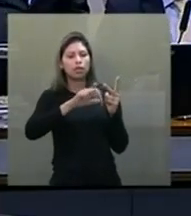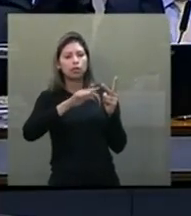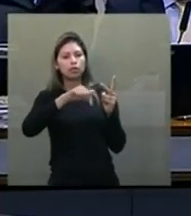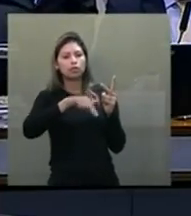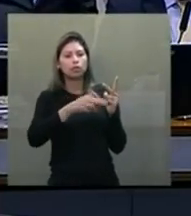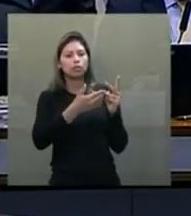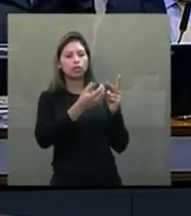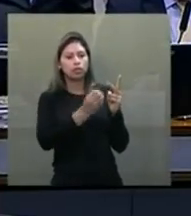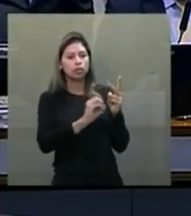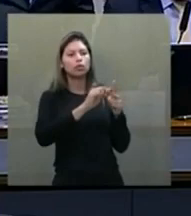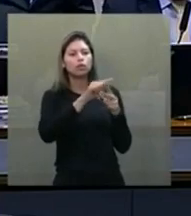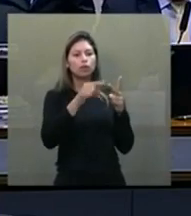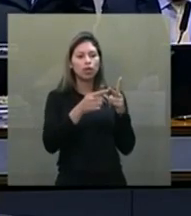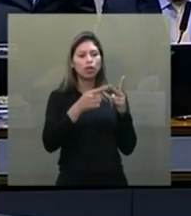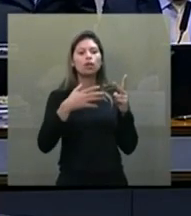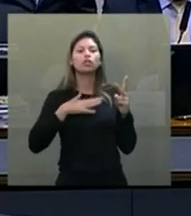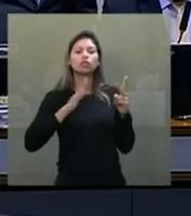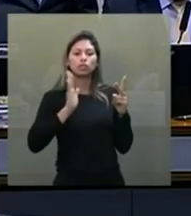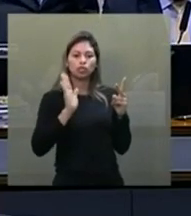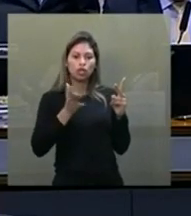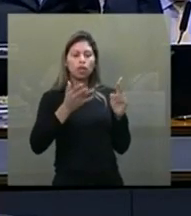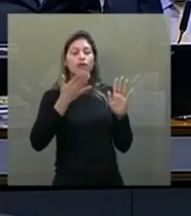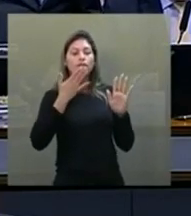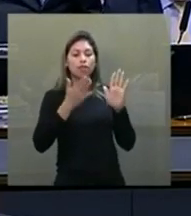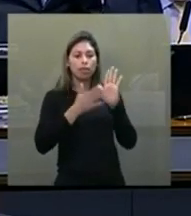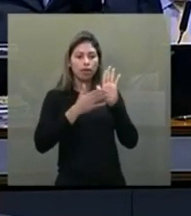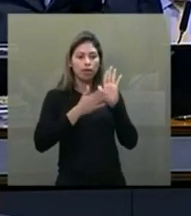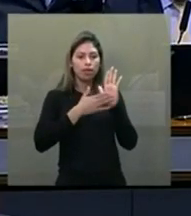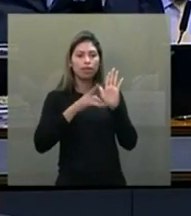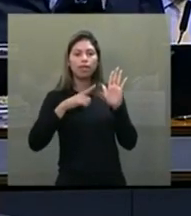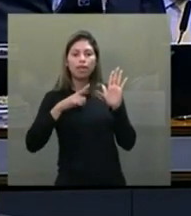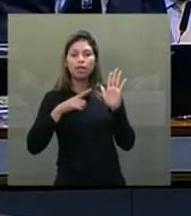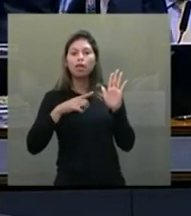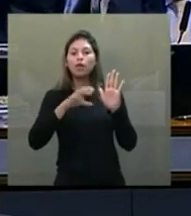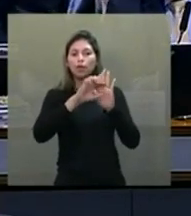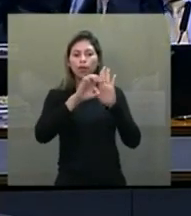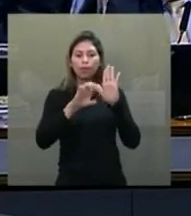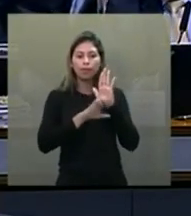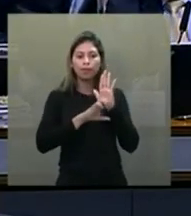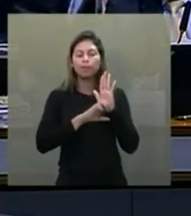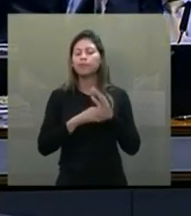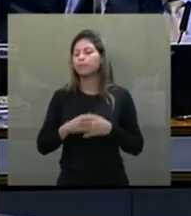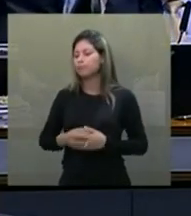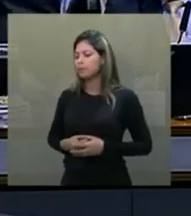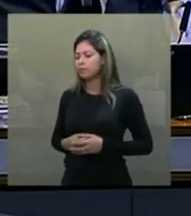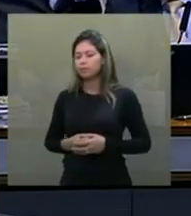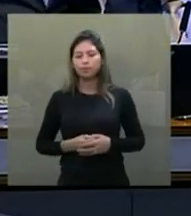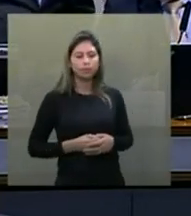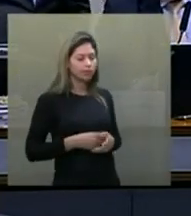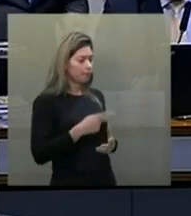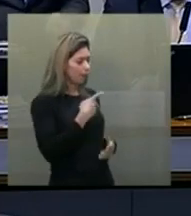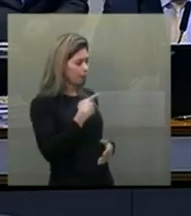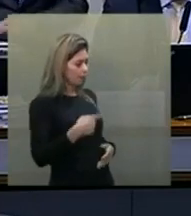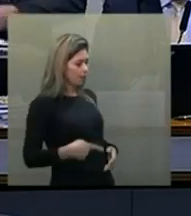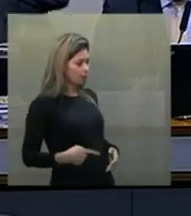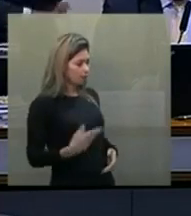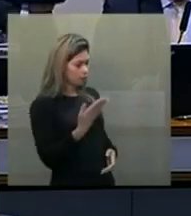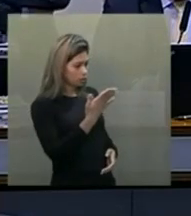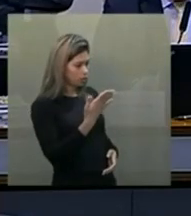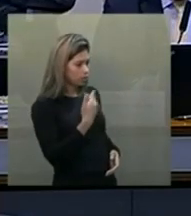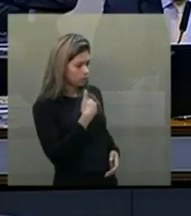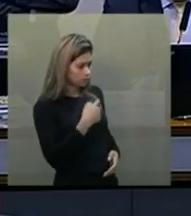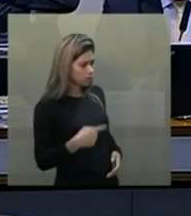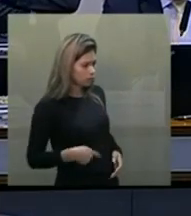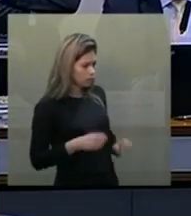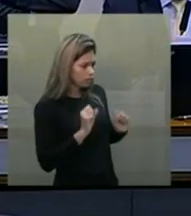aprovar ainda esse ano, o Simplifica Já, que é o que tem uma aderência maior aqui dentro da casa?